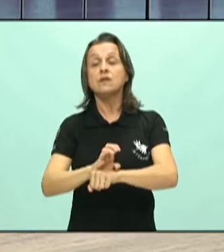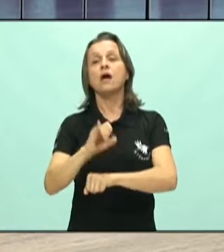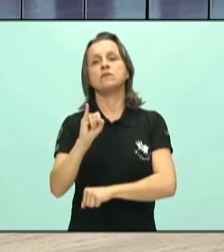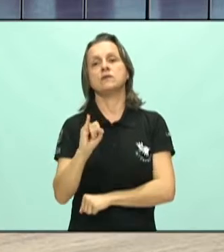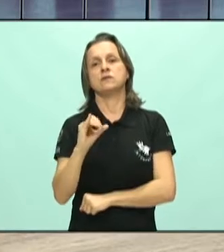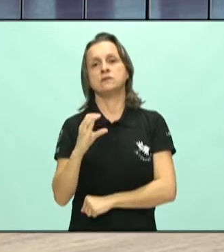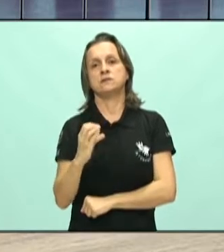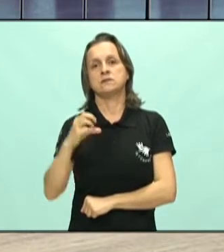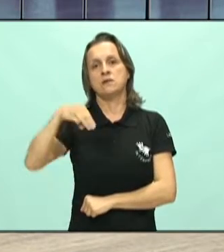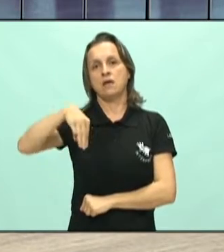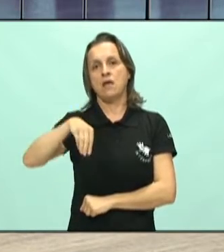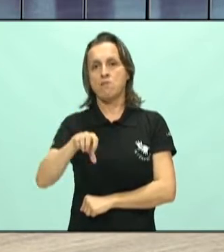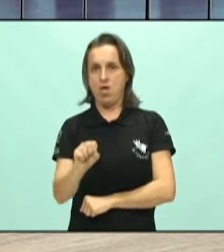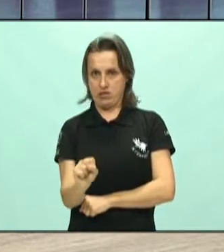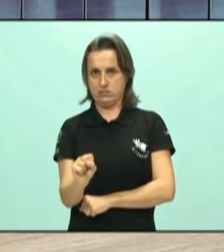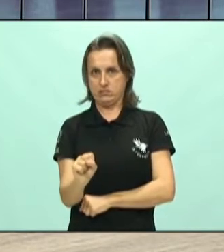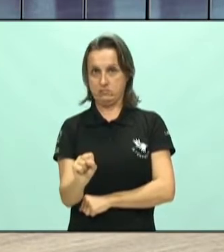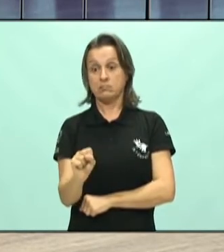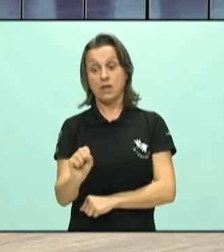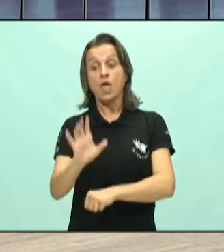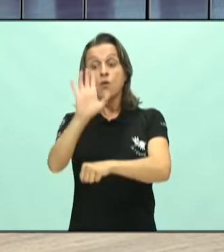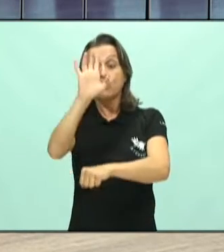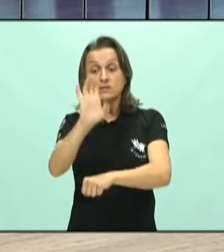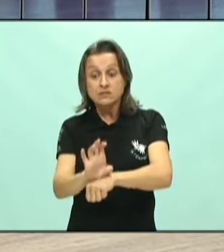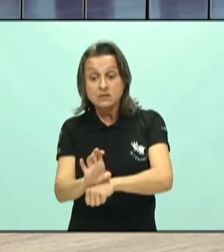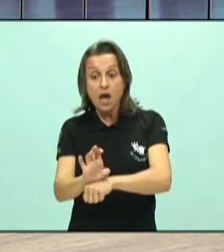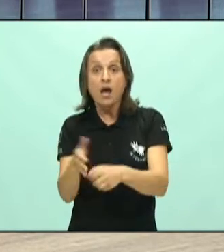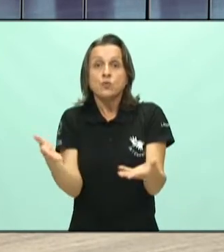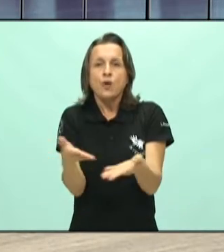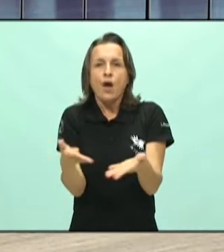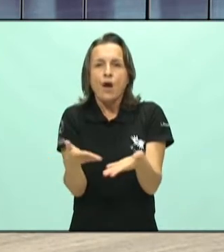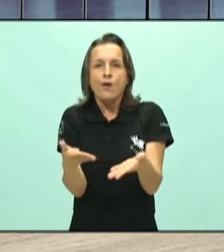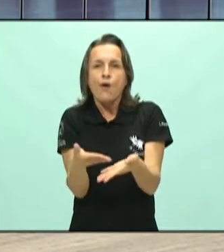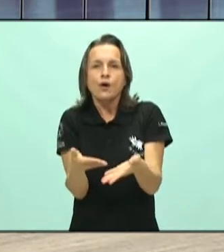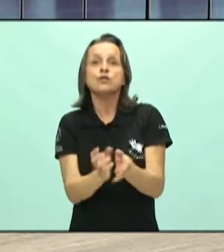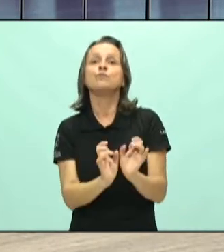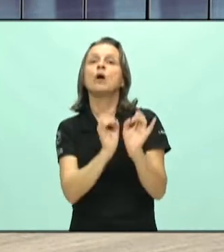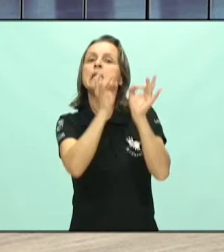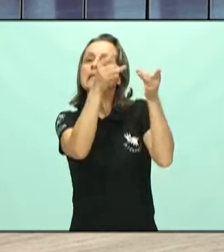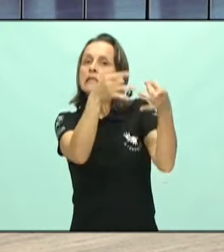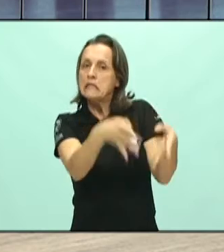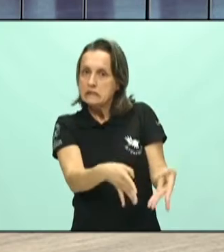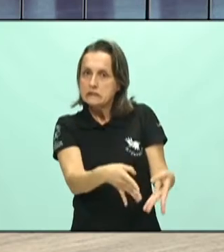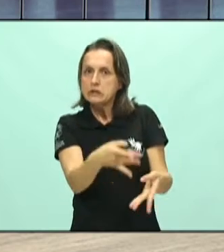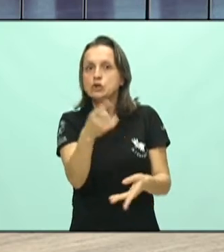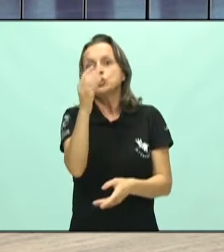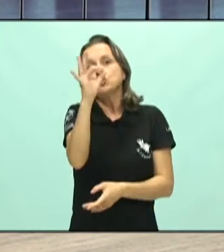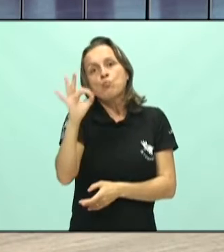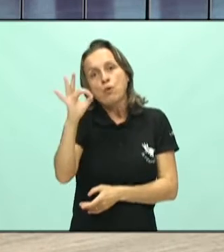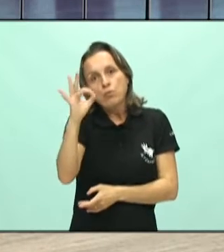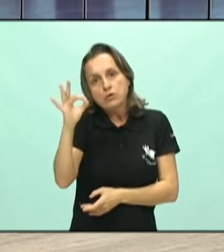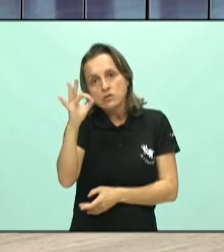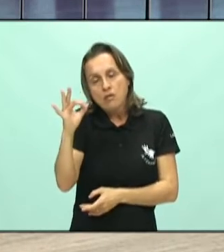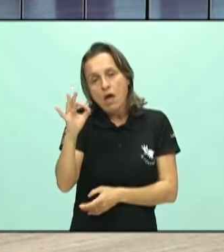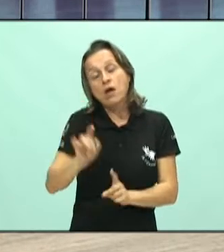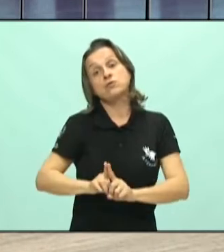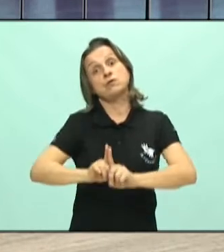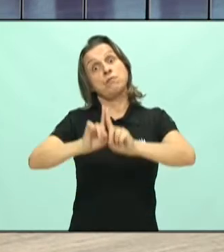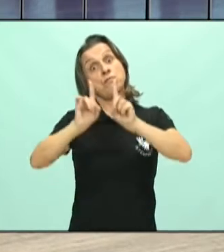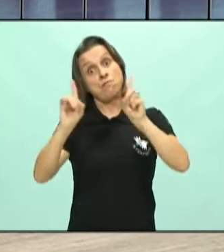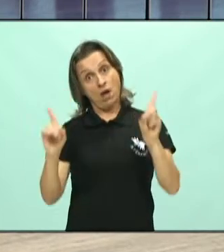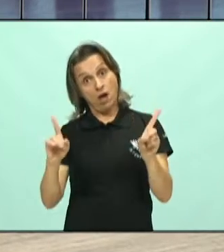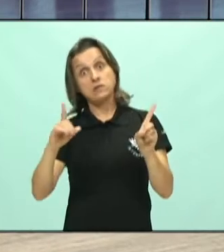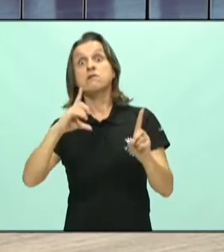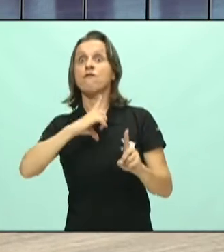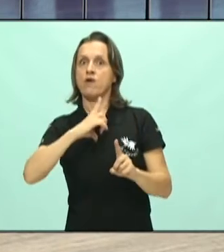o município, o estado nesse caso, ele vai abdicar de uma parte desse incentivo, só que em contrapartida ele vai ter uma geração muito